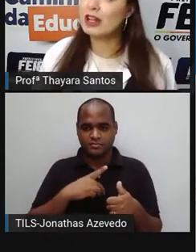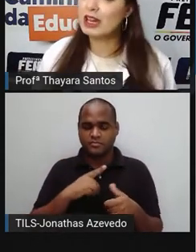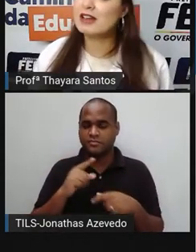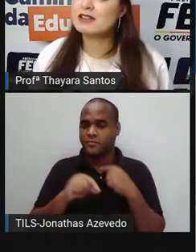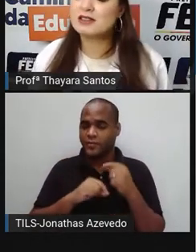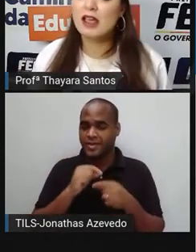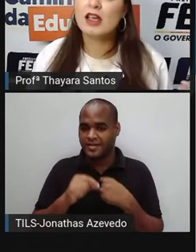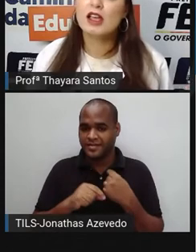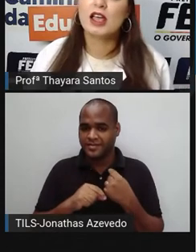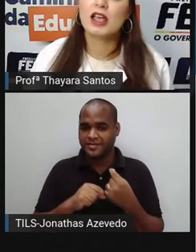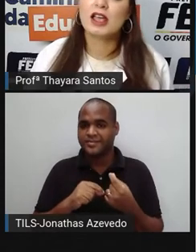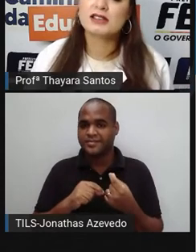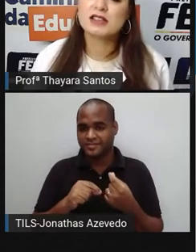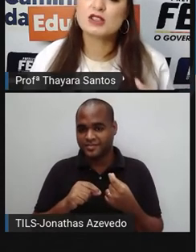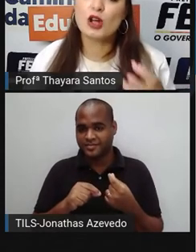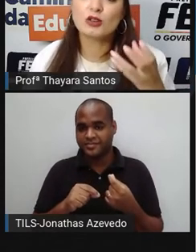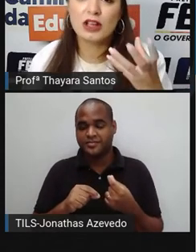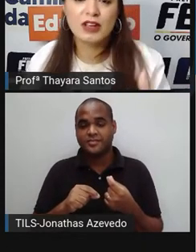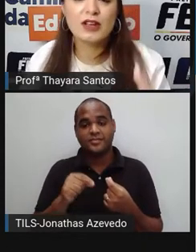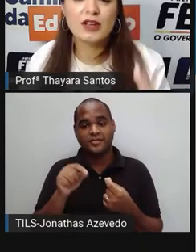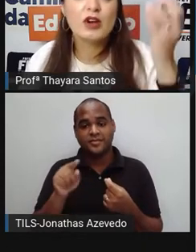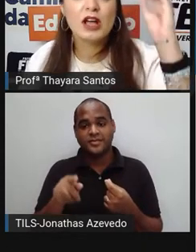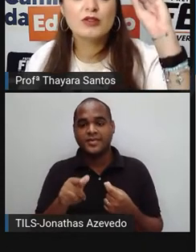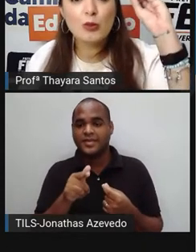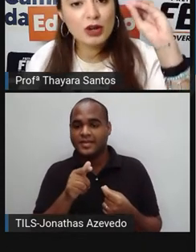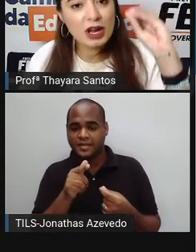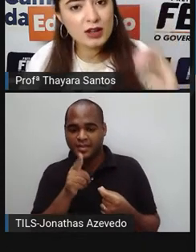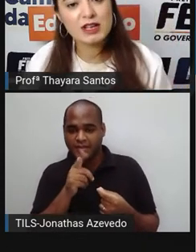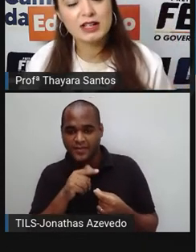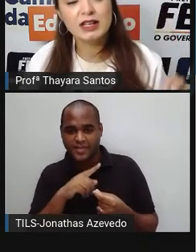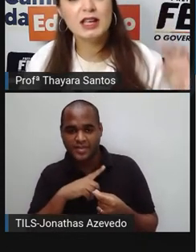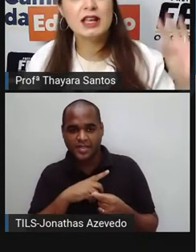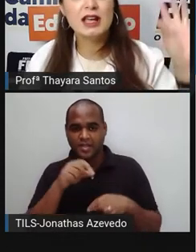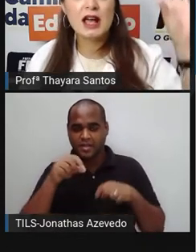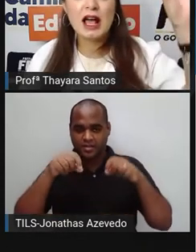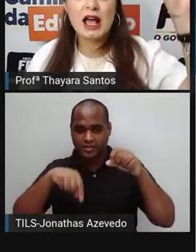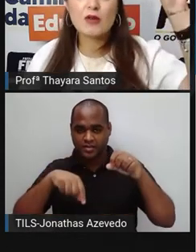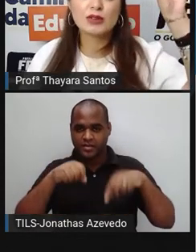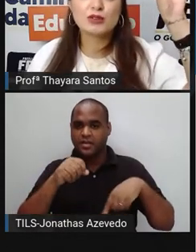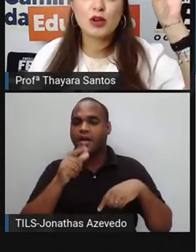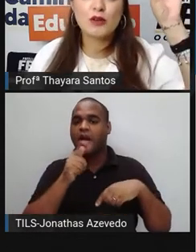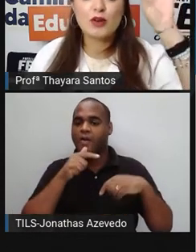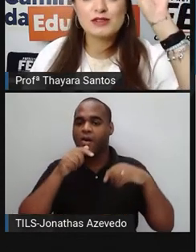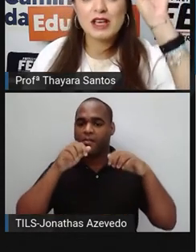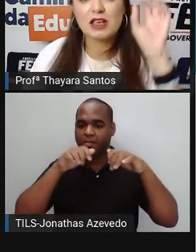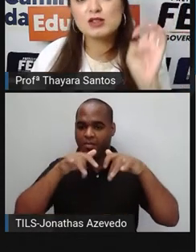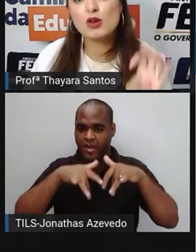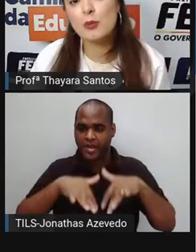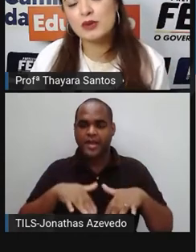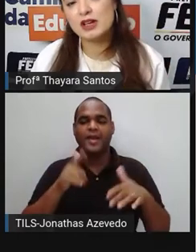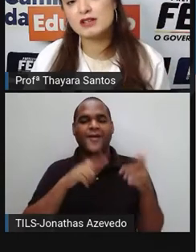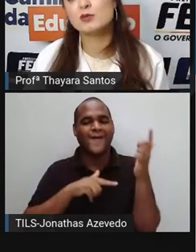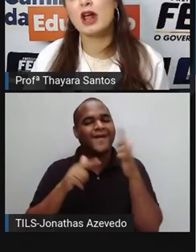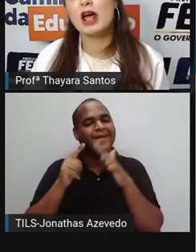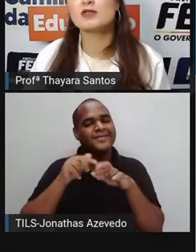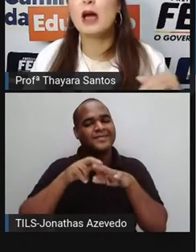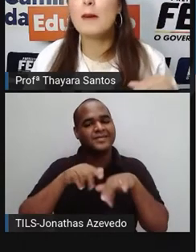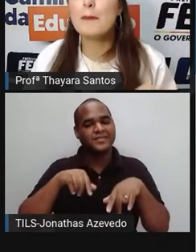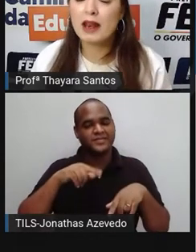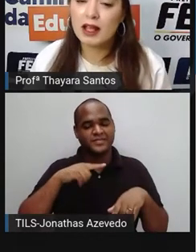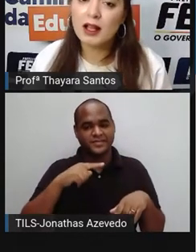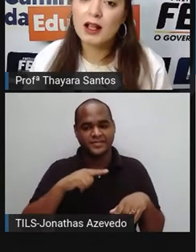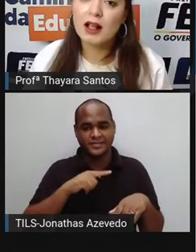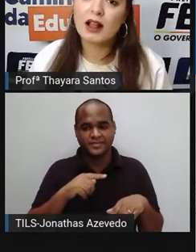aquilo que eu já falei antes né se esse solo tá vivo eu tenho um buraquinho ali a água quando chove consegue Scorpion esses